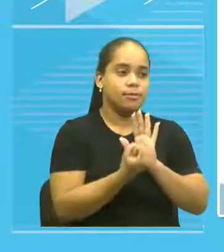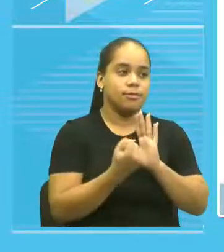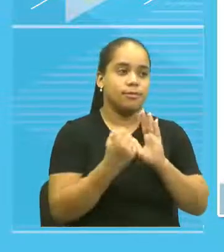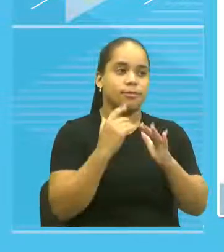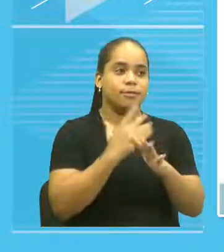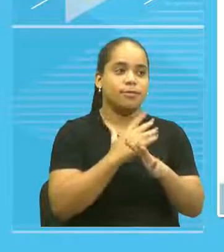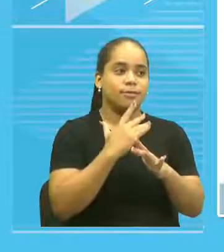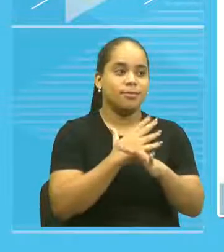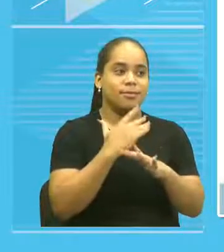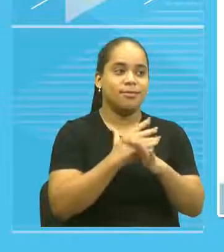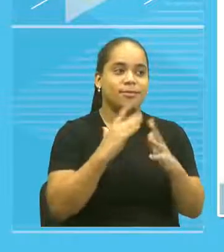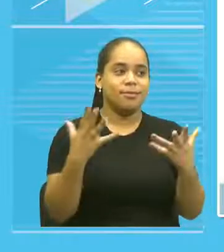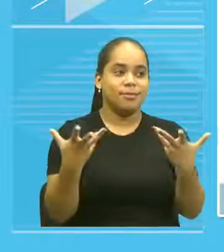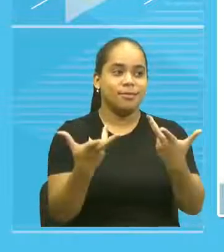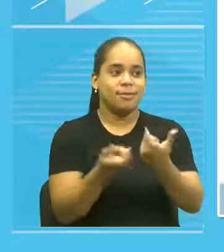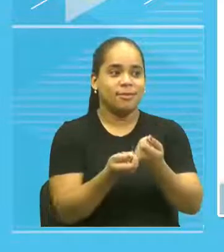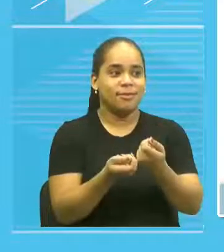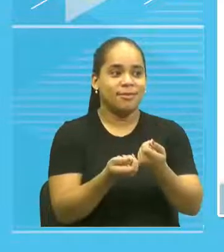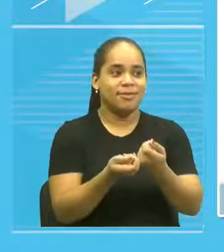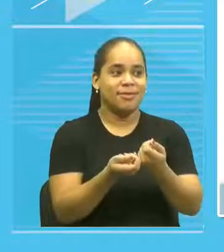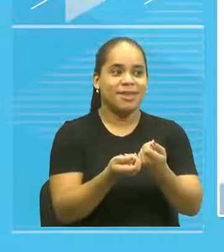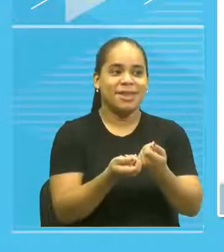cidade maravilhosa